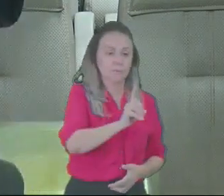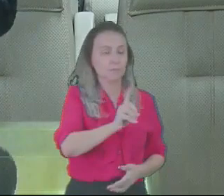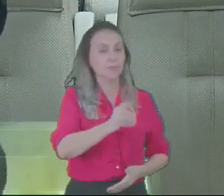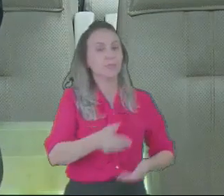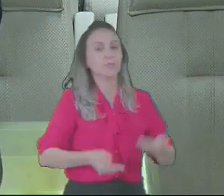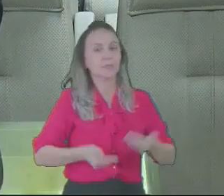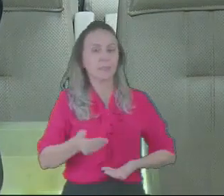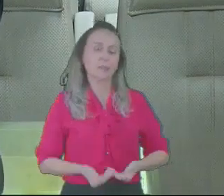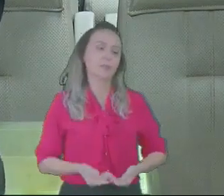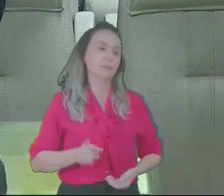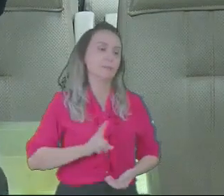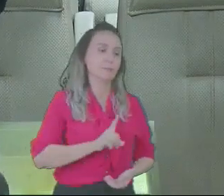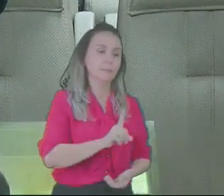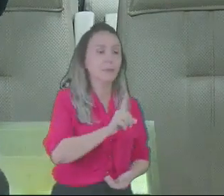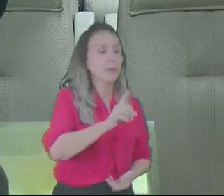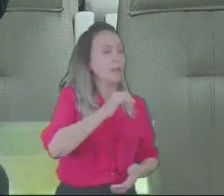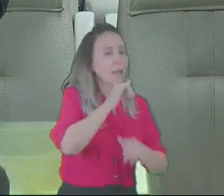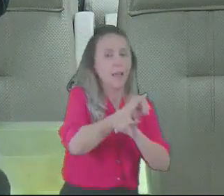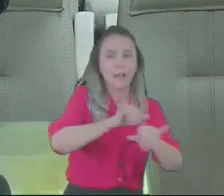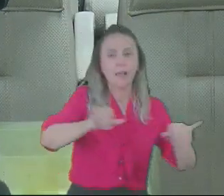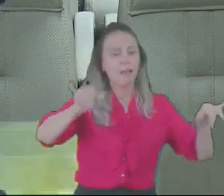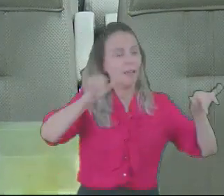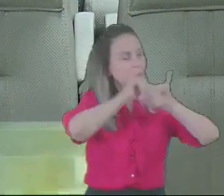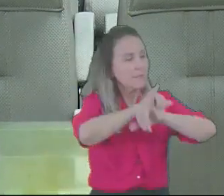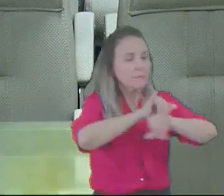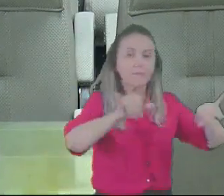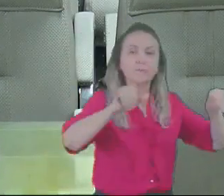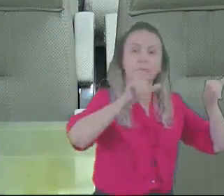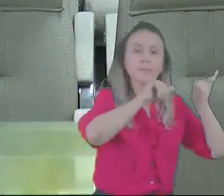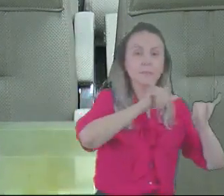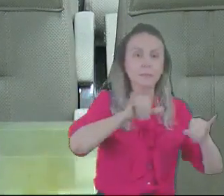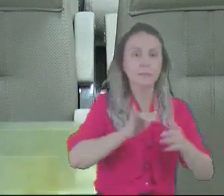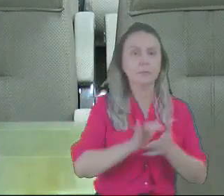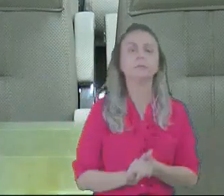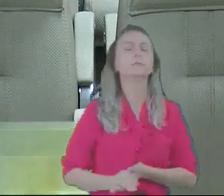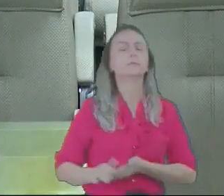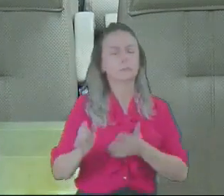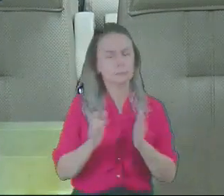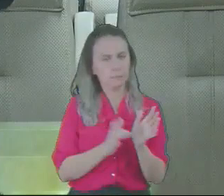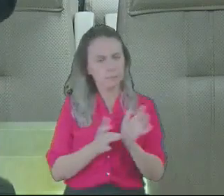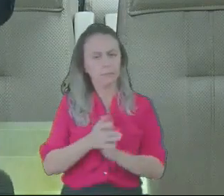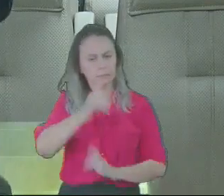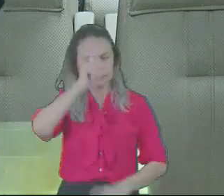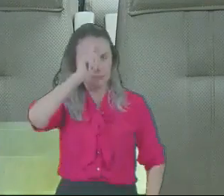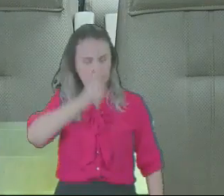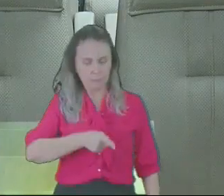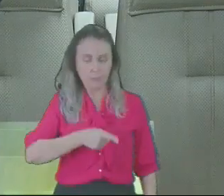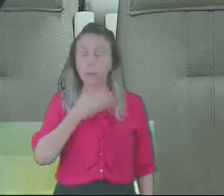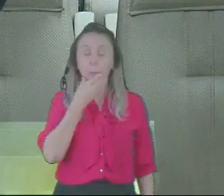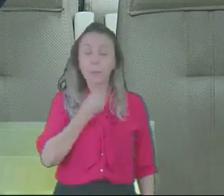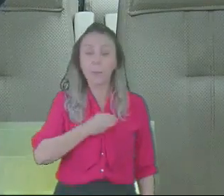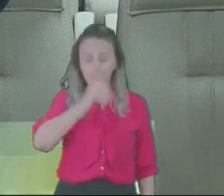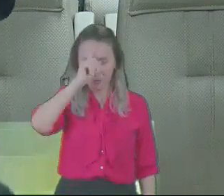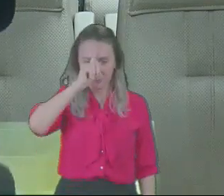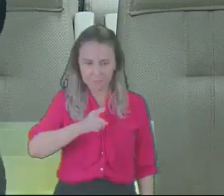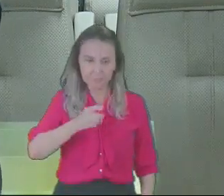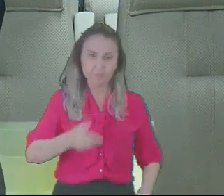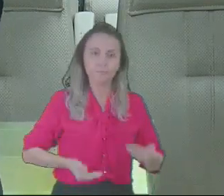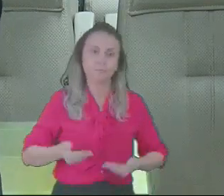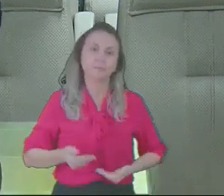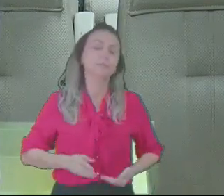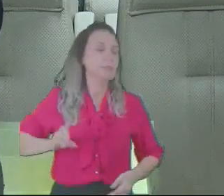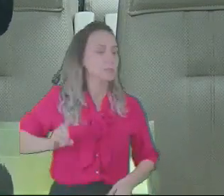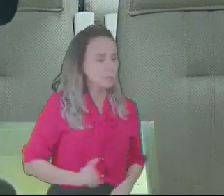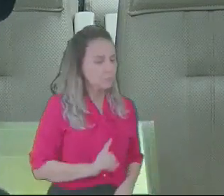este homem assim fez mandou Seu servo e em busca Leva alguma coisa para convidar essas pessoas para um